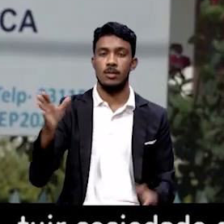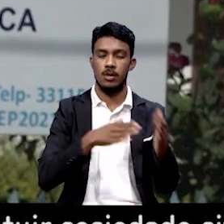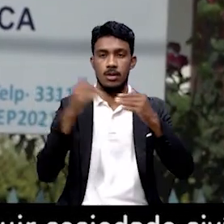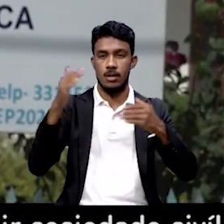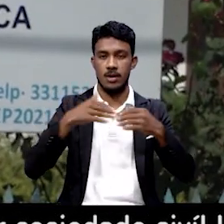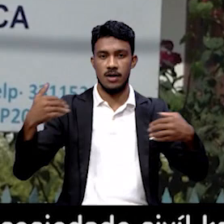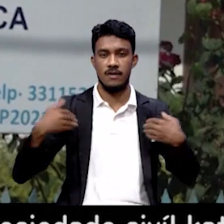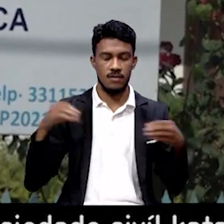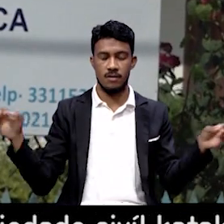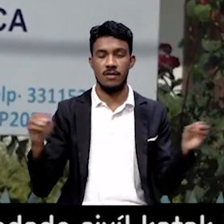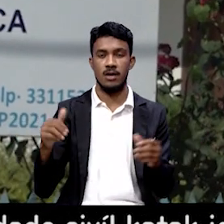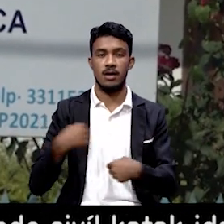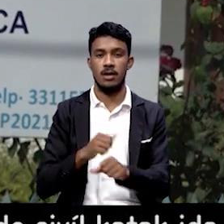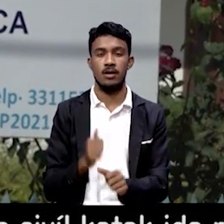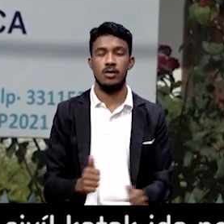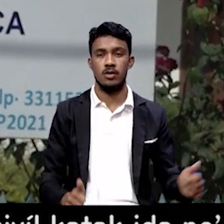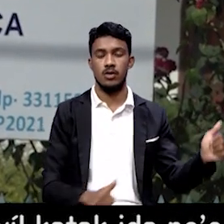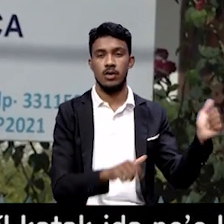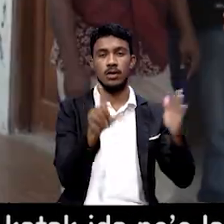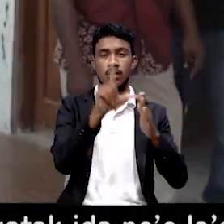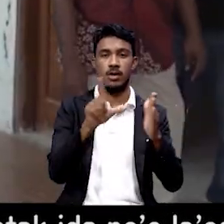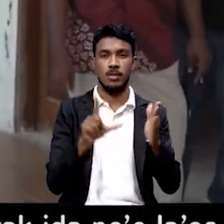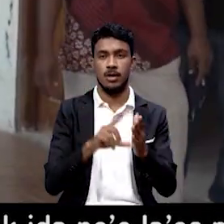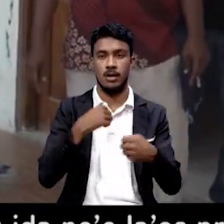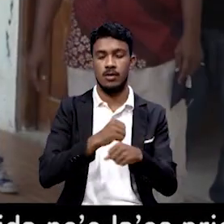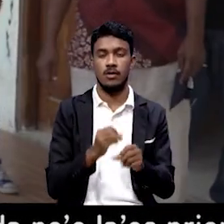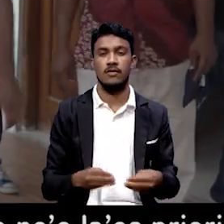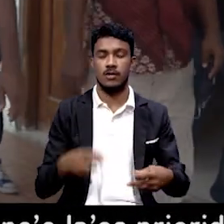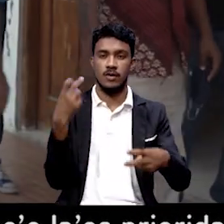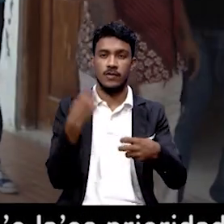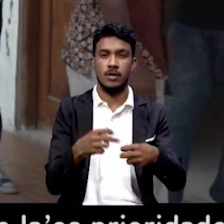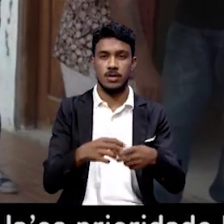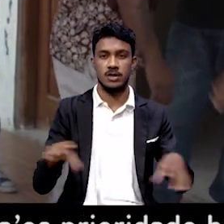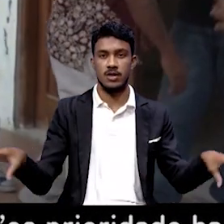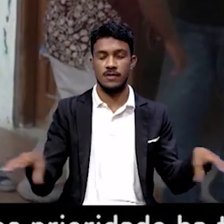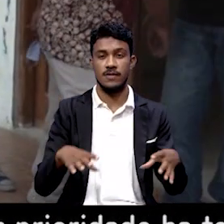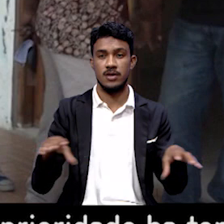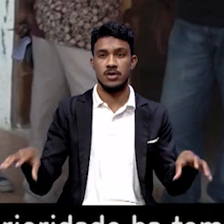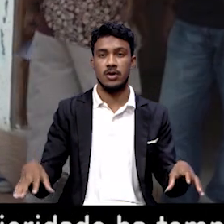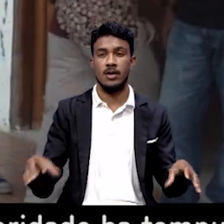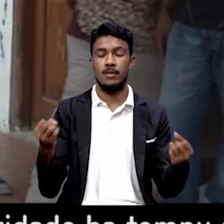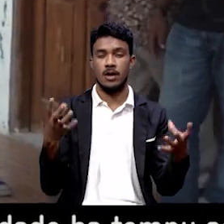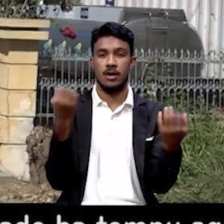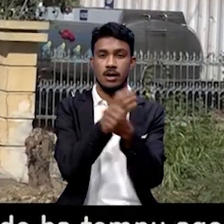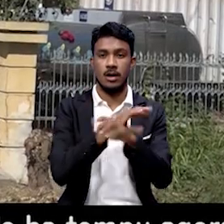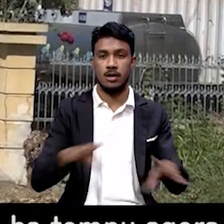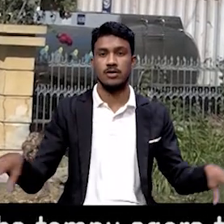que ele criou, pode ter um impacto para o funcionário Barak lá com o serviço. O problema que